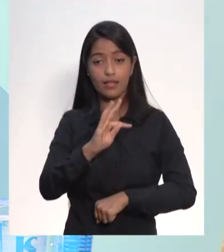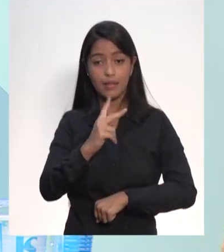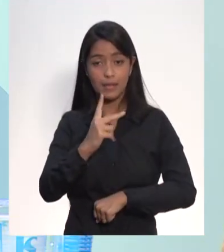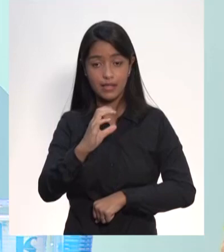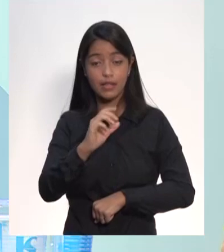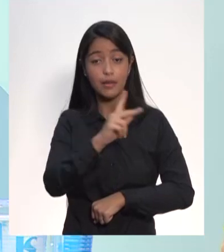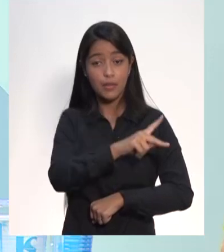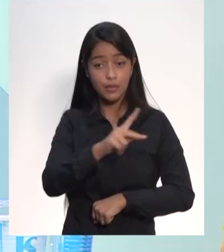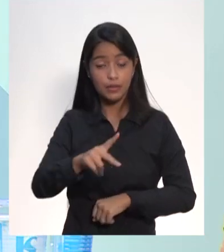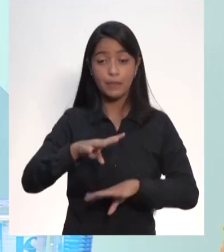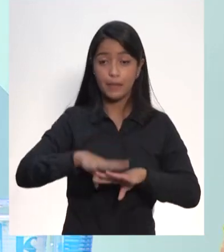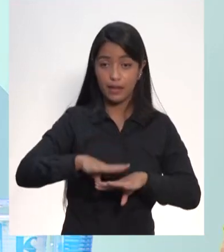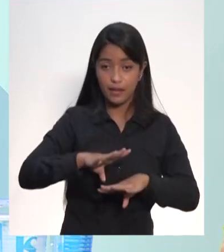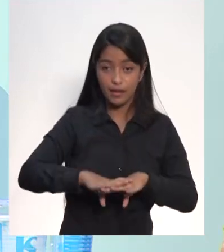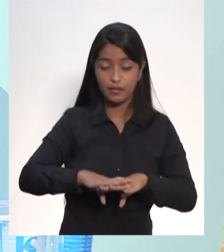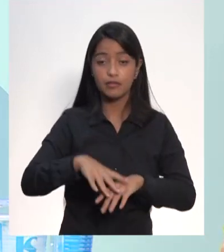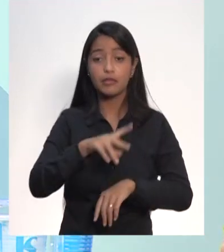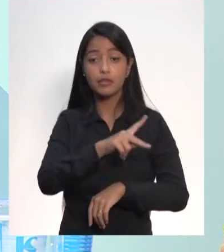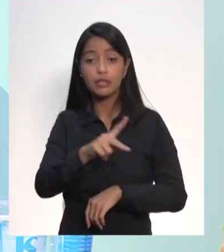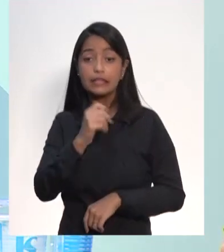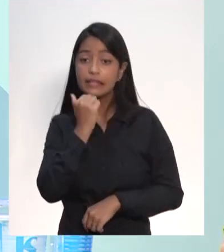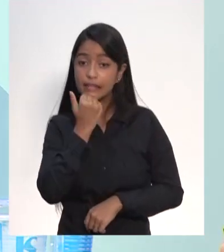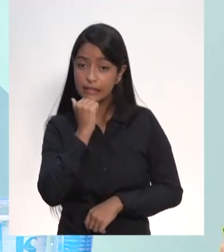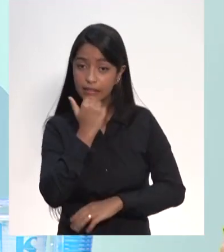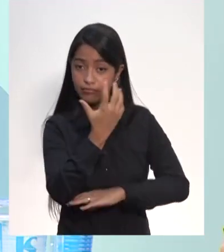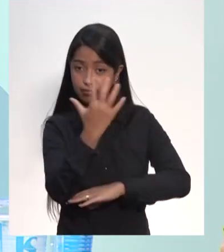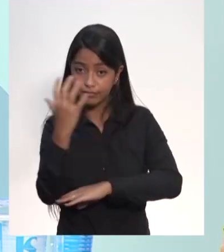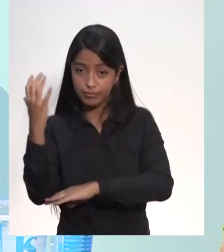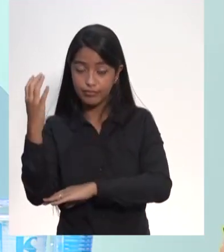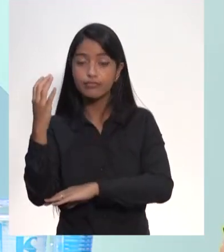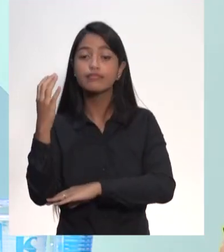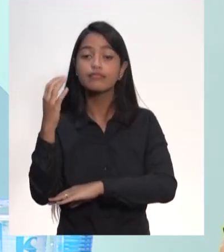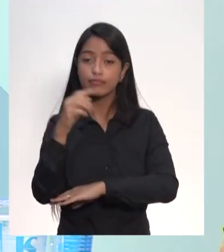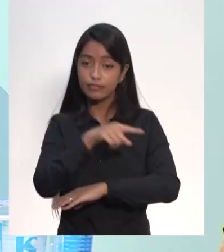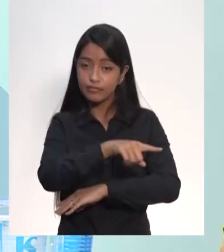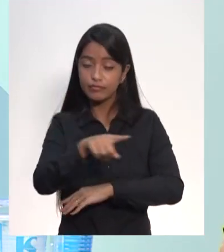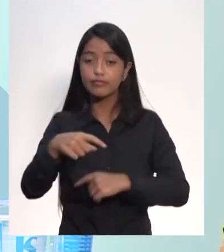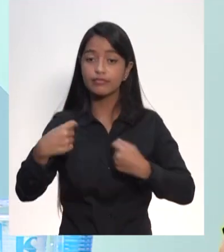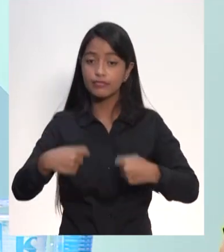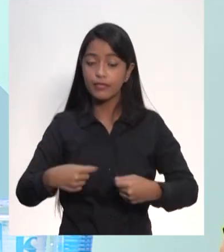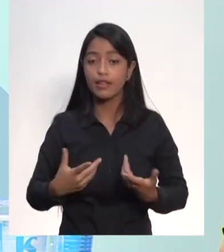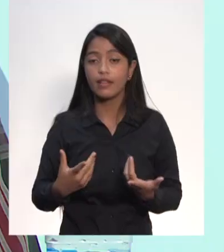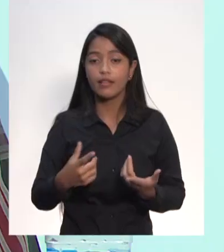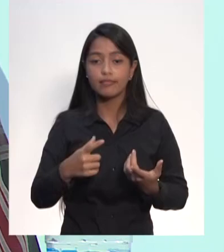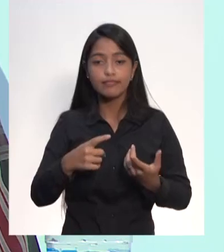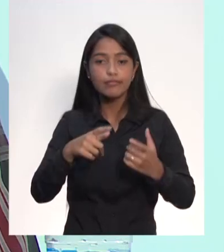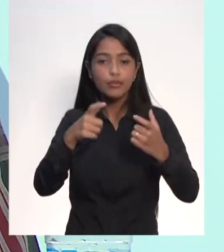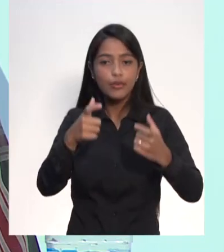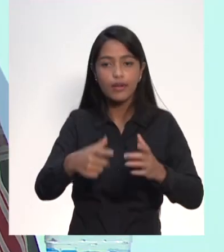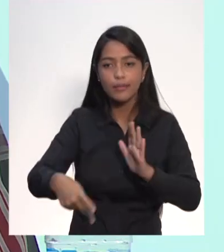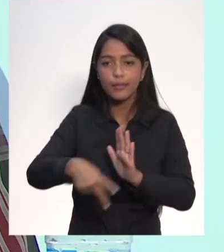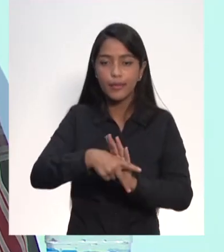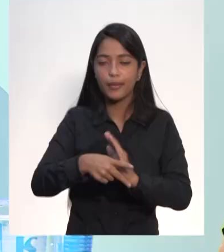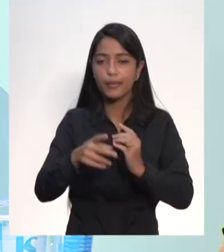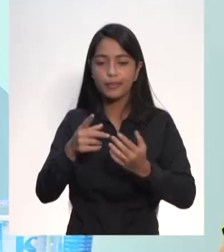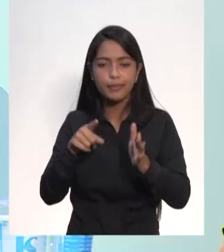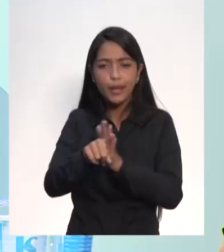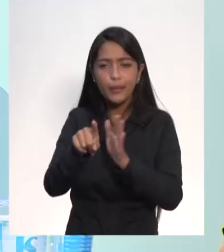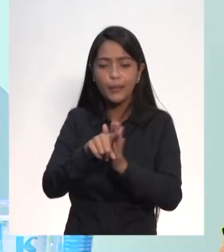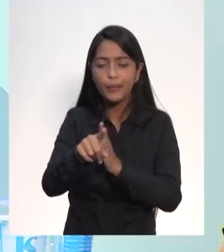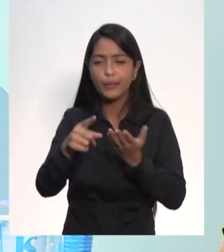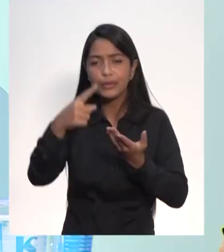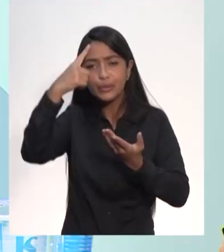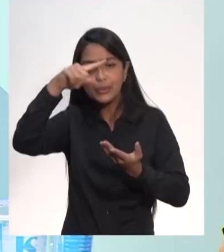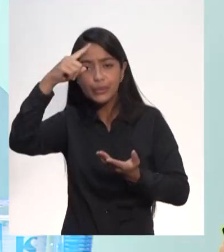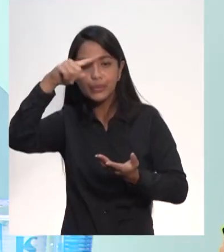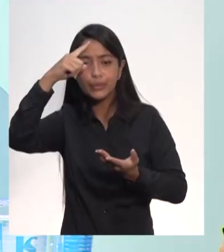matemática, ciências da natureza, tenham um espaço para que possam apresentar as suas reflexões, as suas dúvidas e a